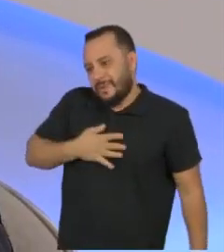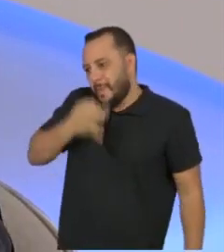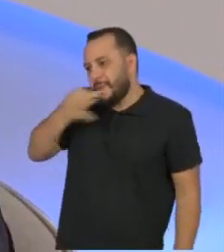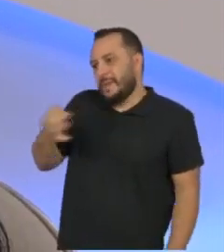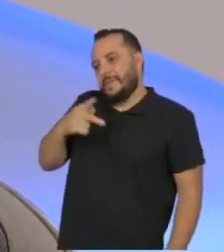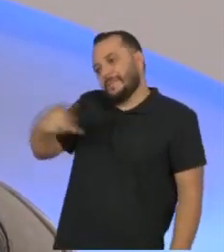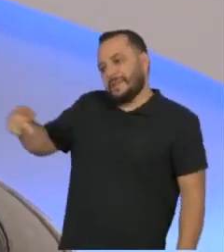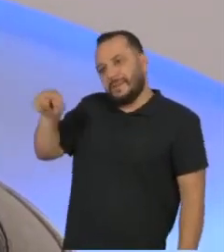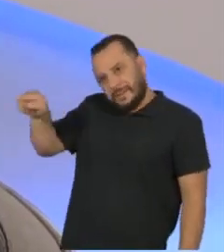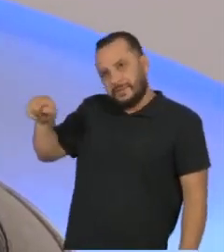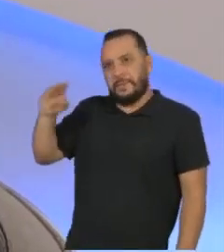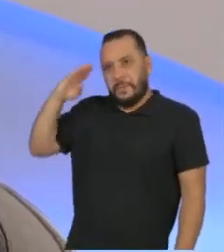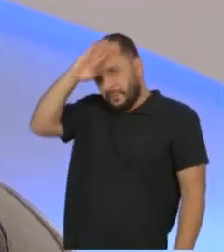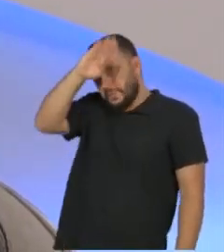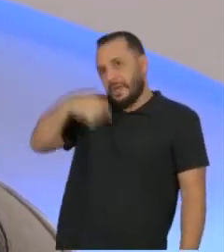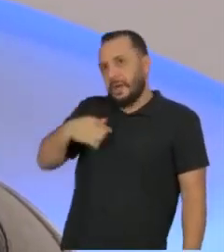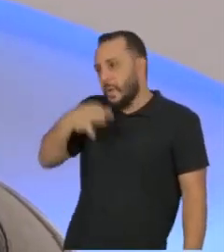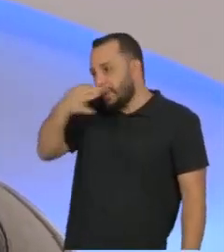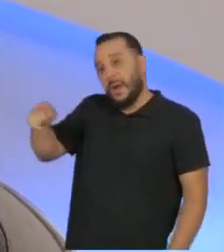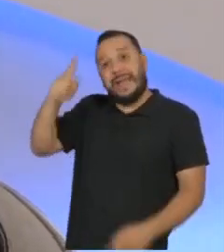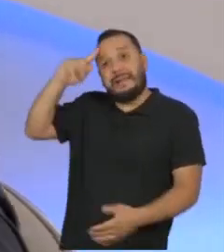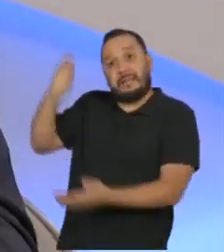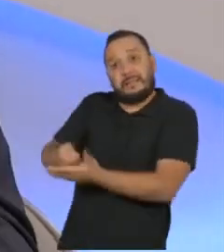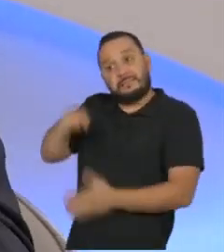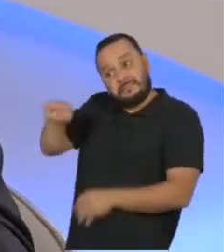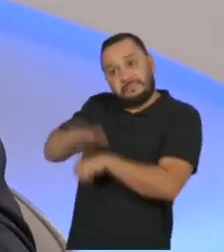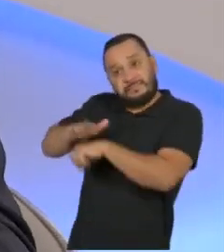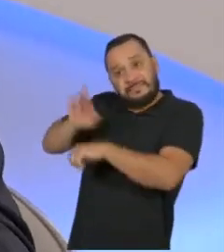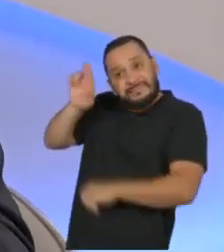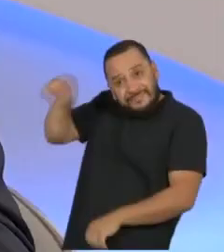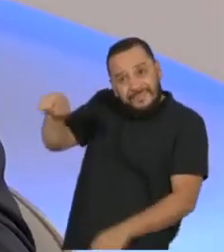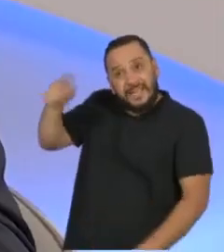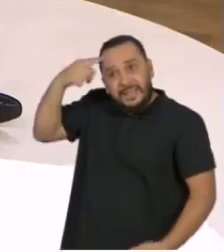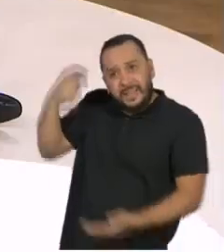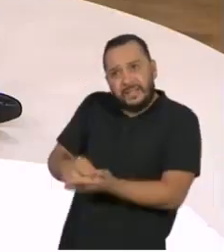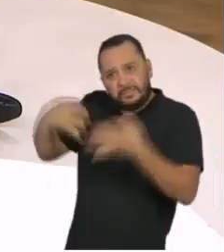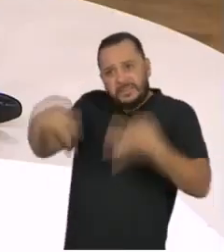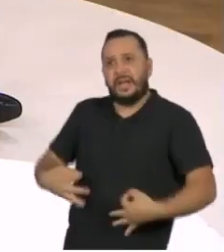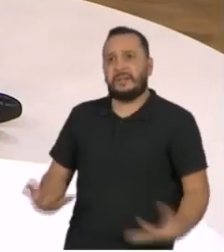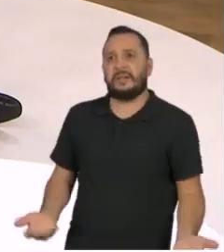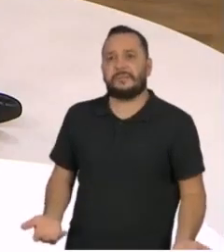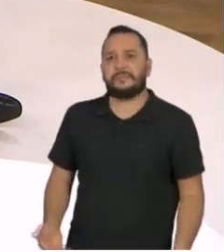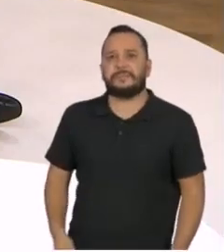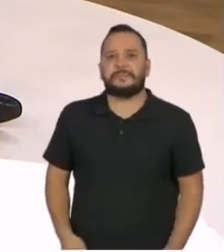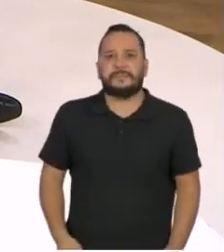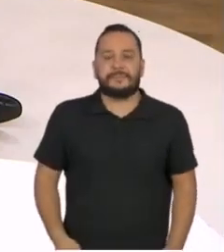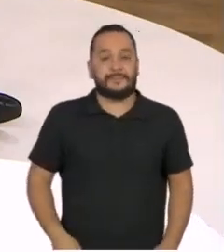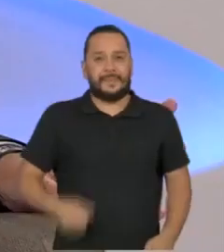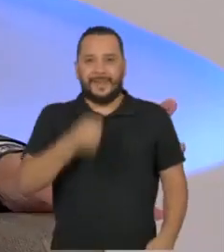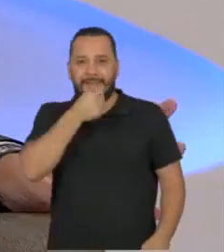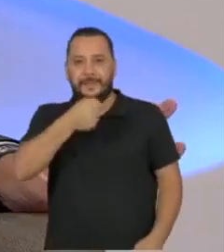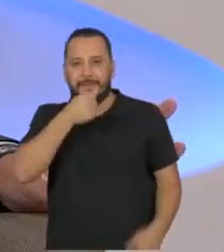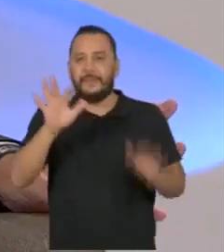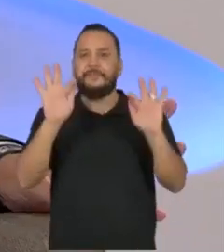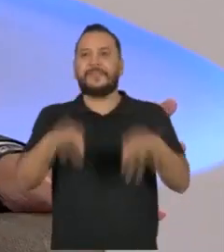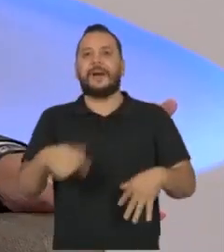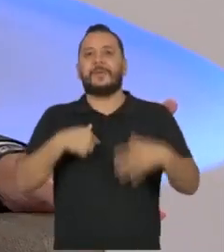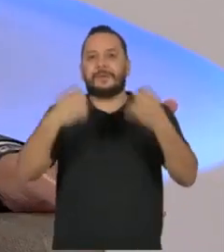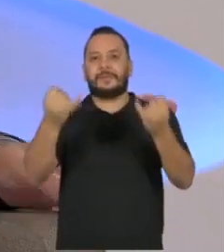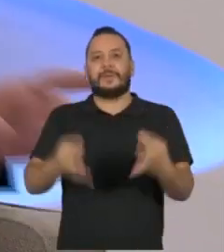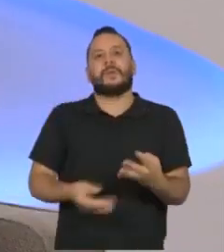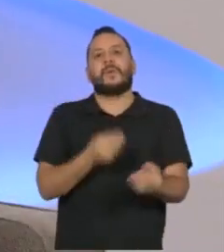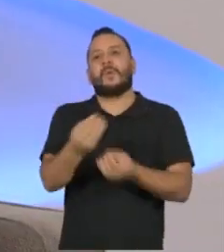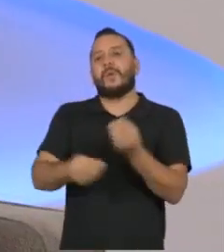presidente. Cabe a ele tomar a decisão. E ele tomou a decisão correta. No final da entrevista, falou sobre